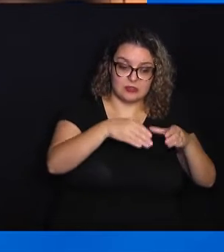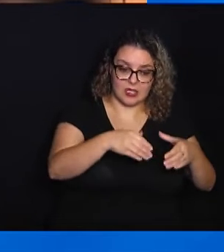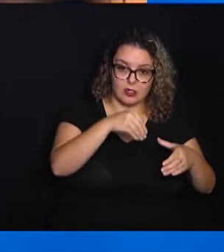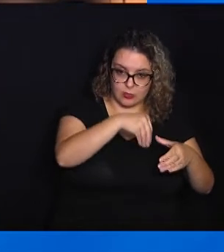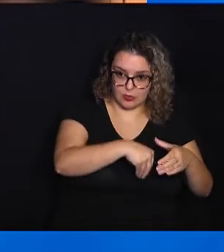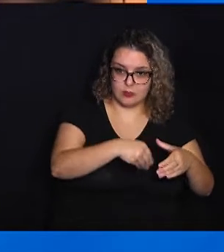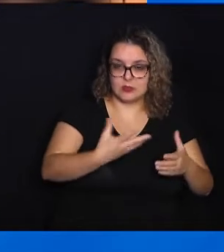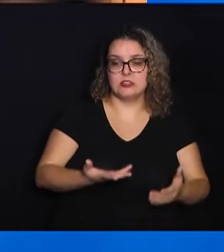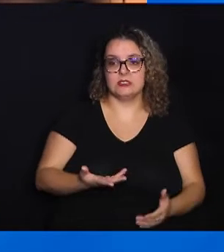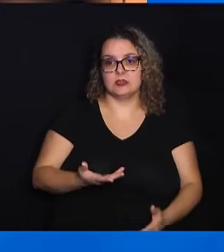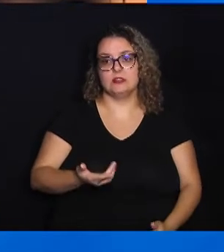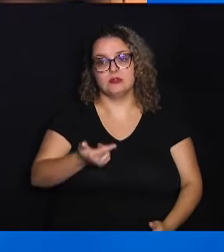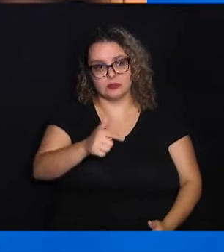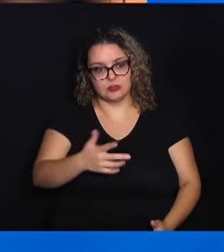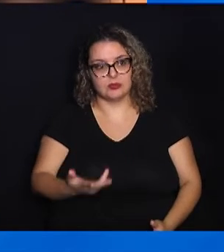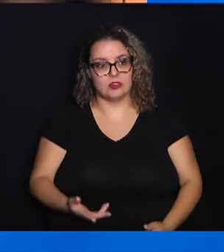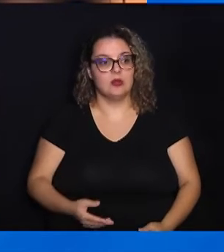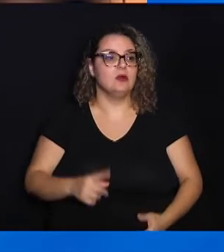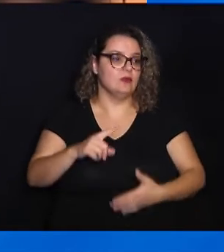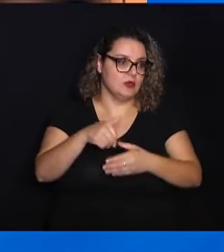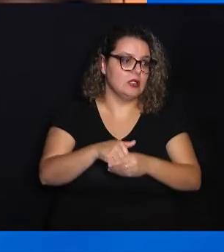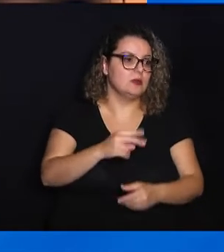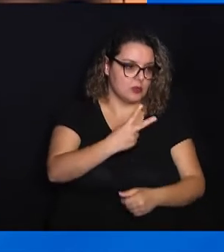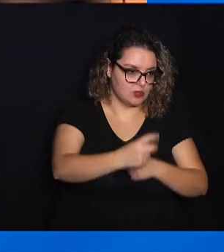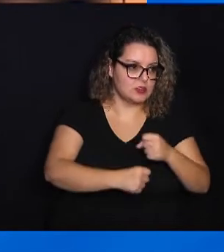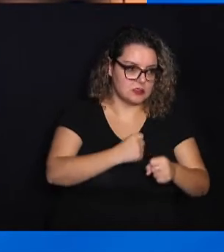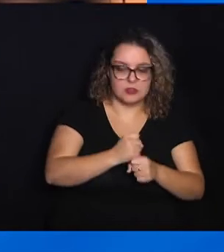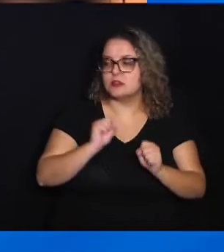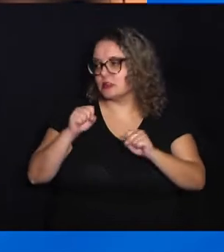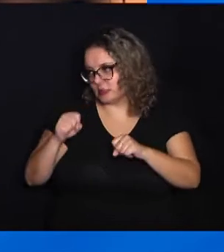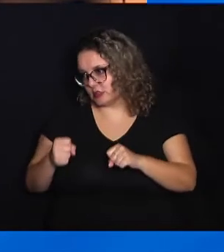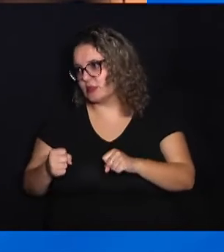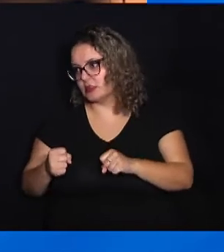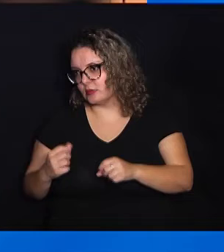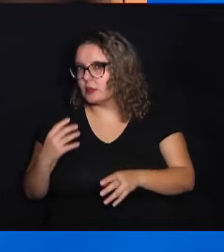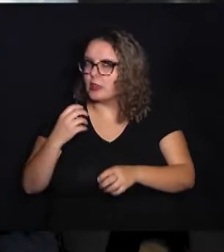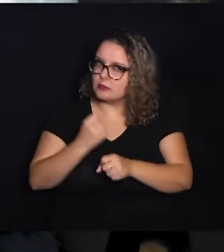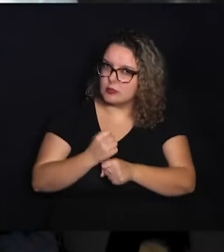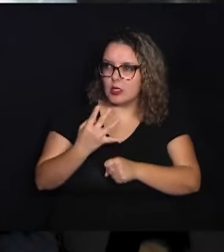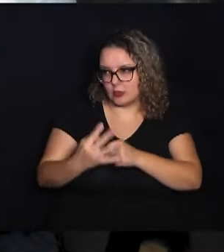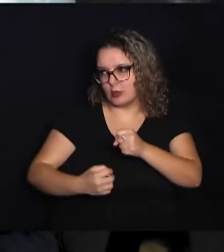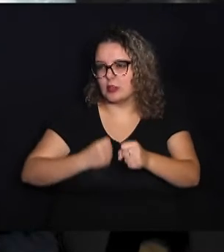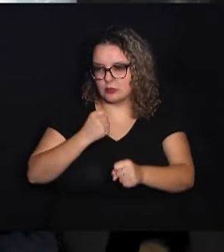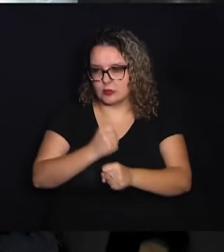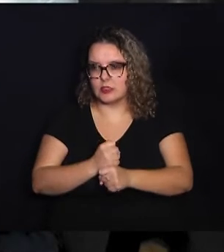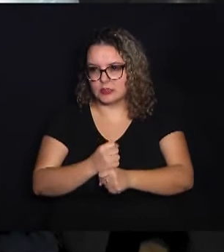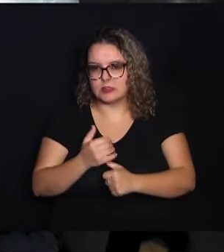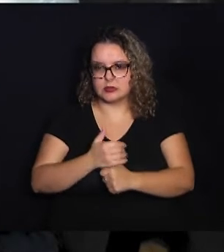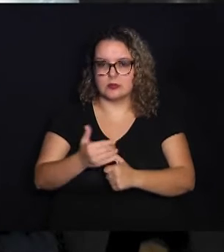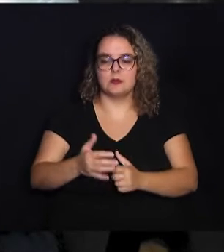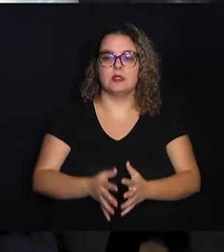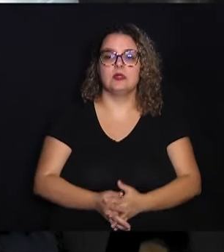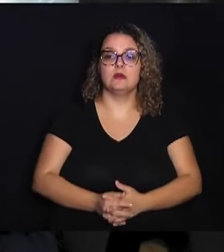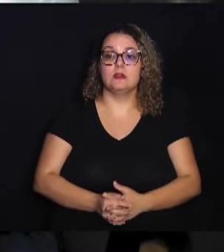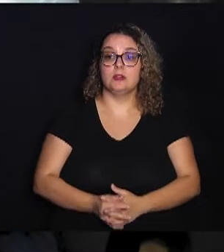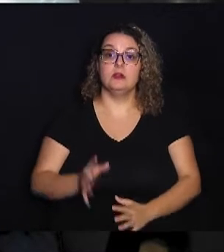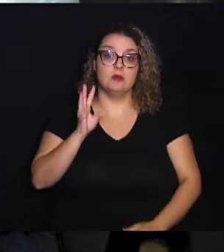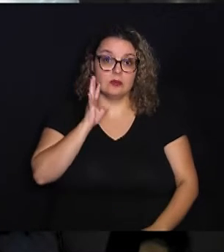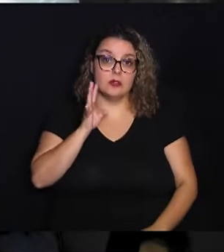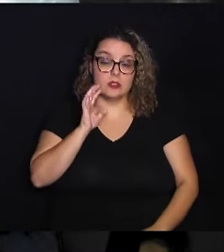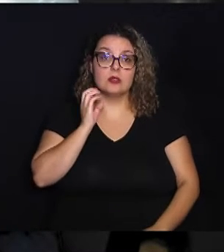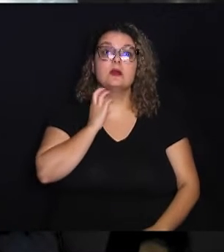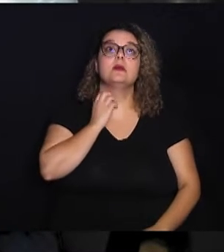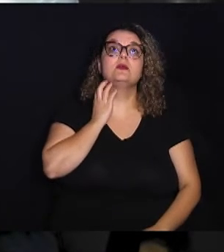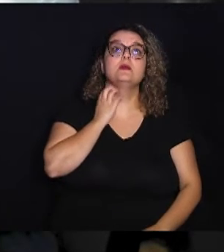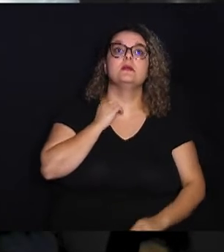aí. Foi reeleito para os 2 biênios, exatamente. Então, né? Foi vamos somar aí 4 anos, né, nesse período. E foi muito legal porque vários